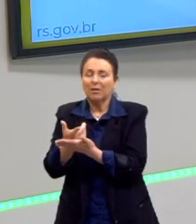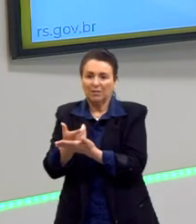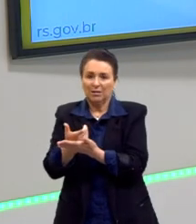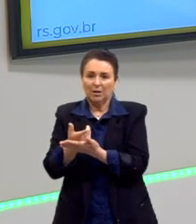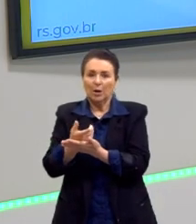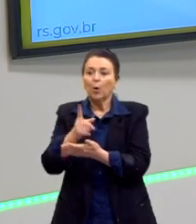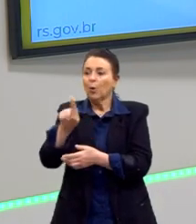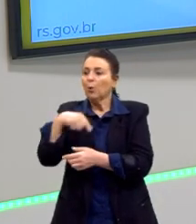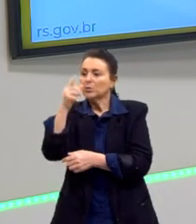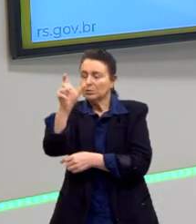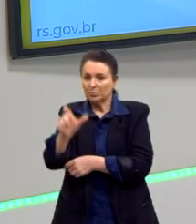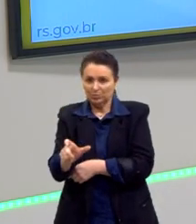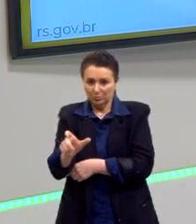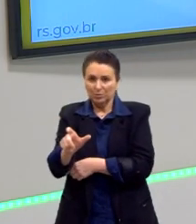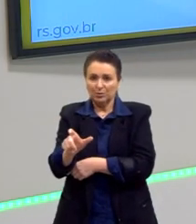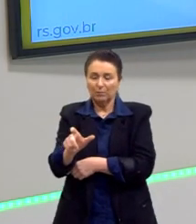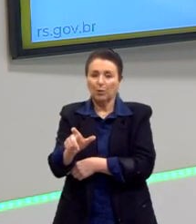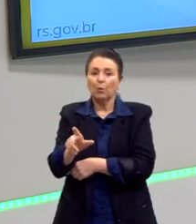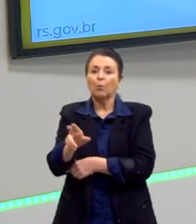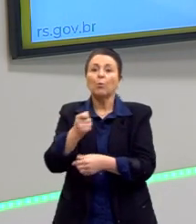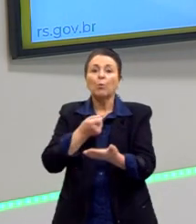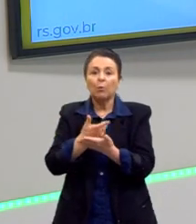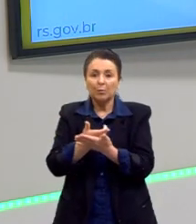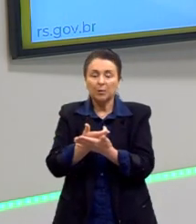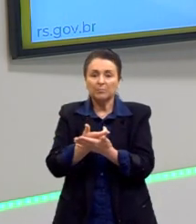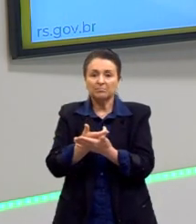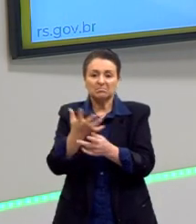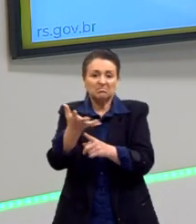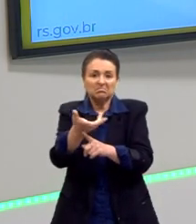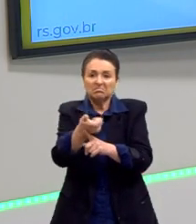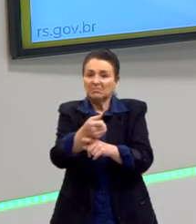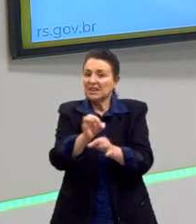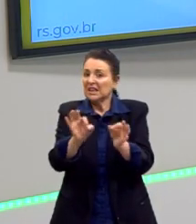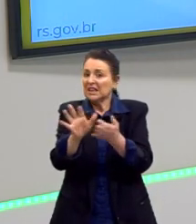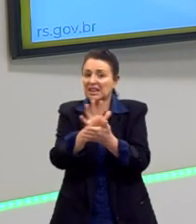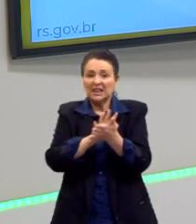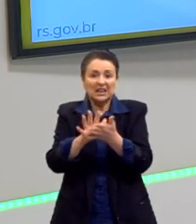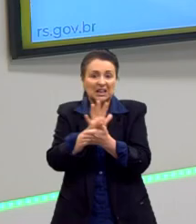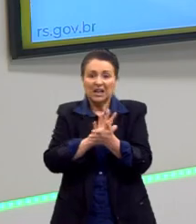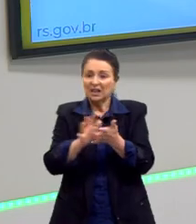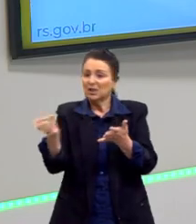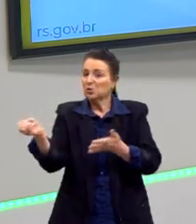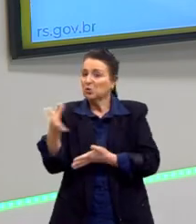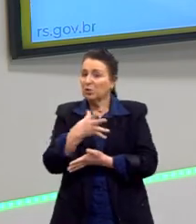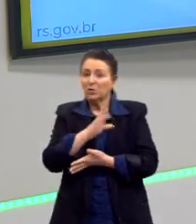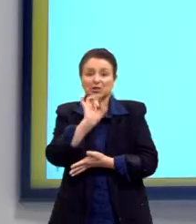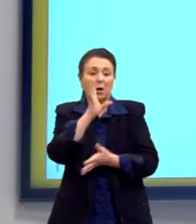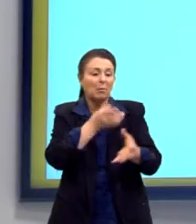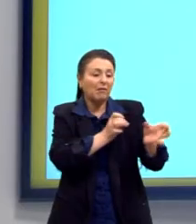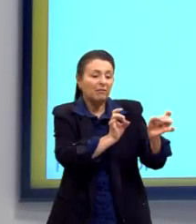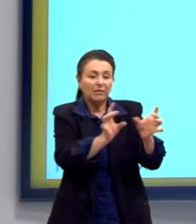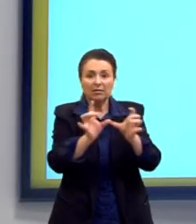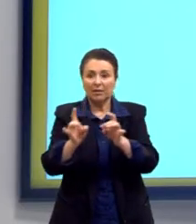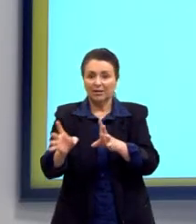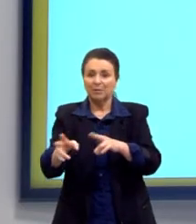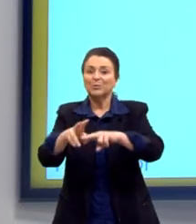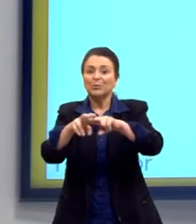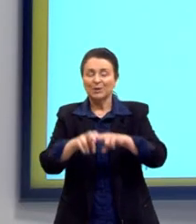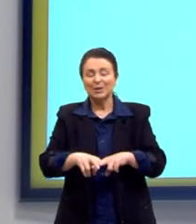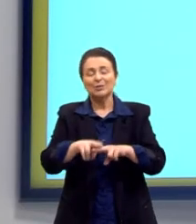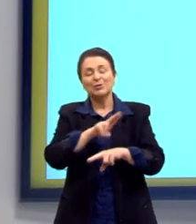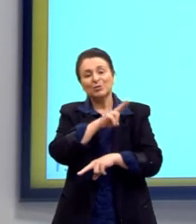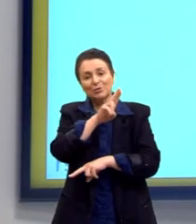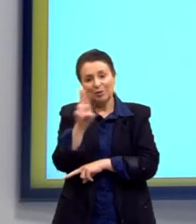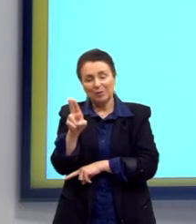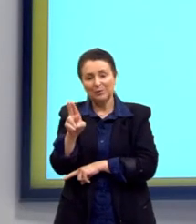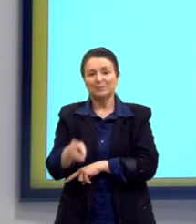enriquecimento muitas vezes essa arte não traz nada de novo porque é para vender né que é chamado então cultura de massa e